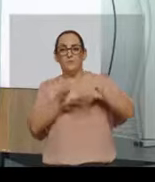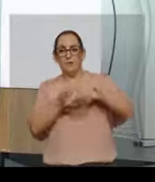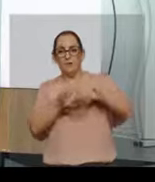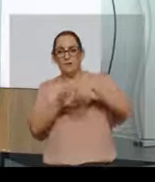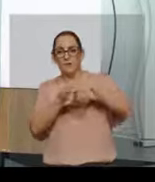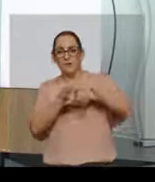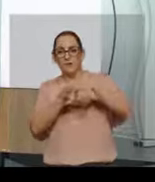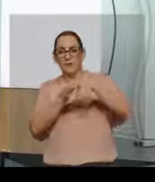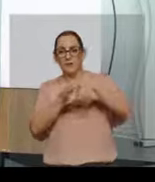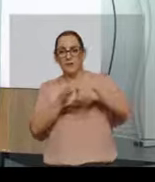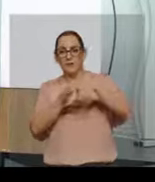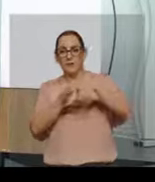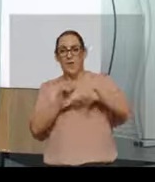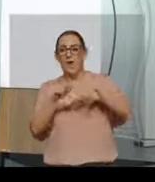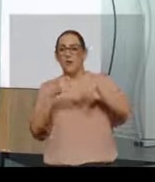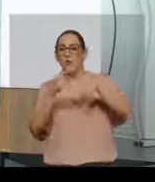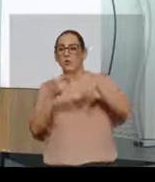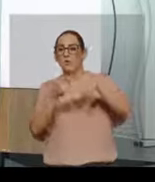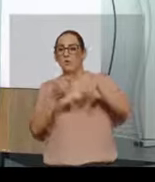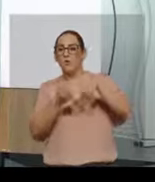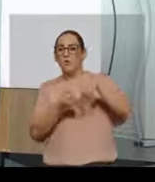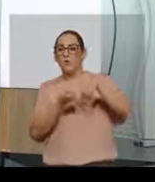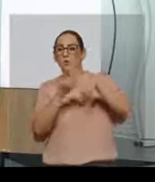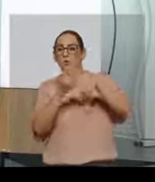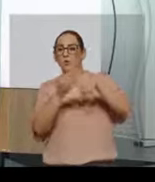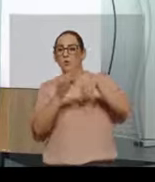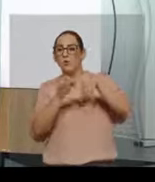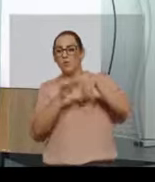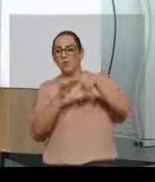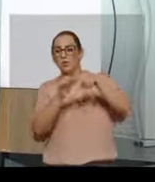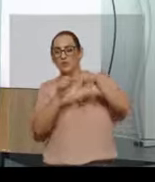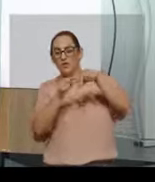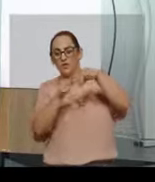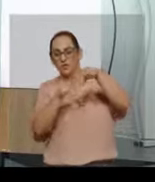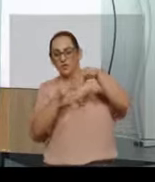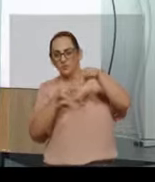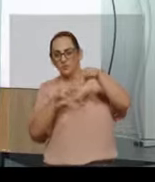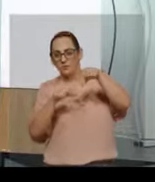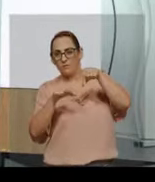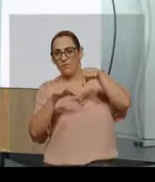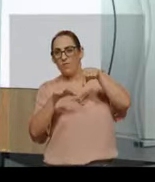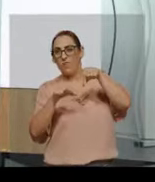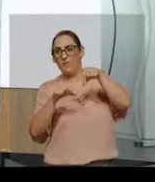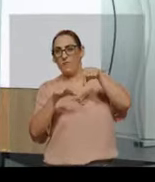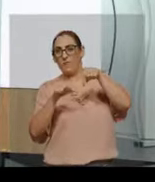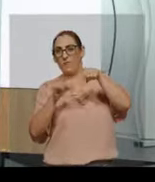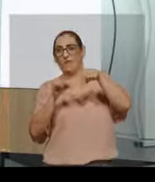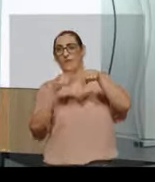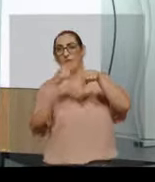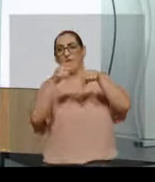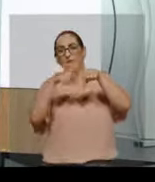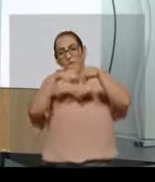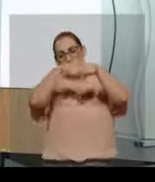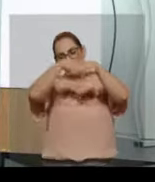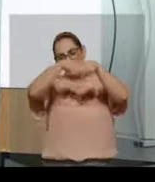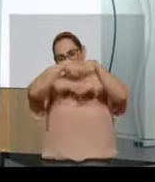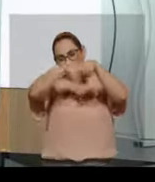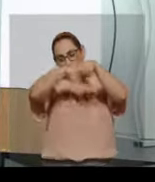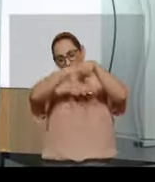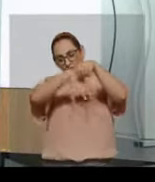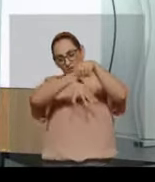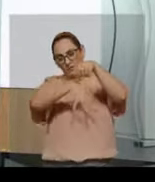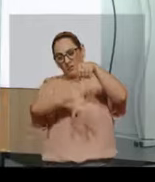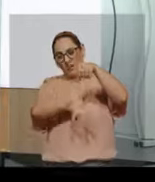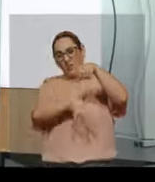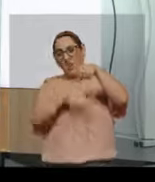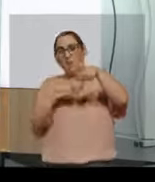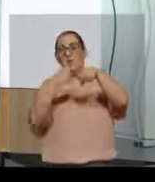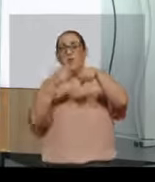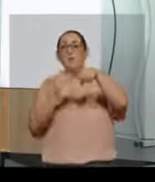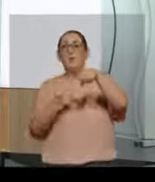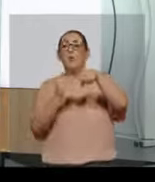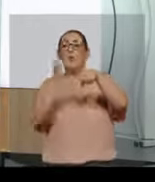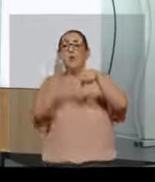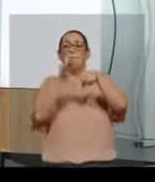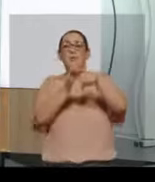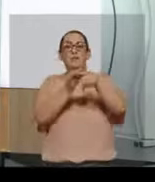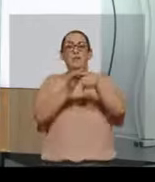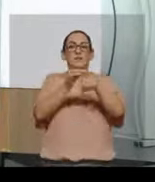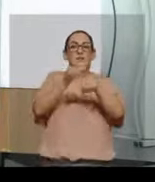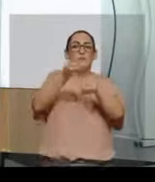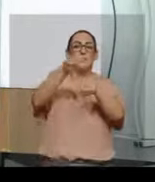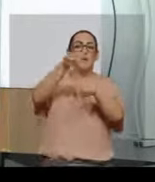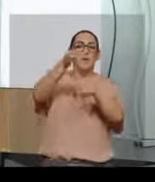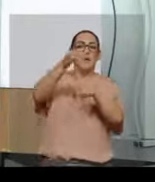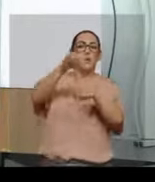dar origem, então, à folha, né? Vai dar origem, então, ao crescimento, então, e à ramificação desse caule. É como se fosse as nossas